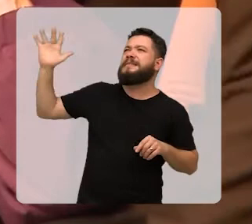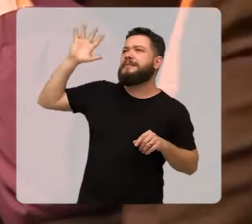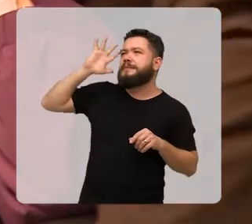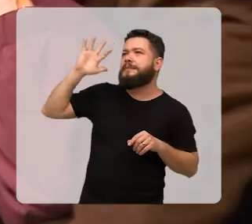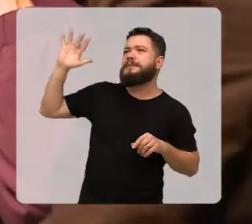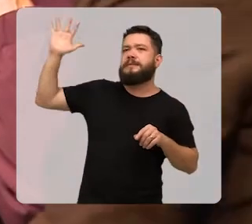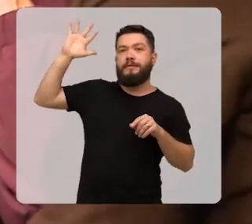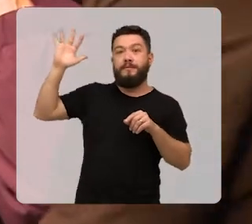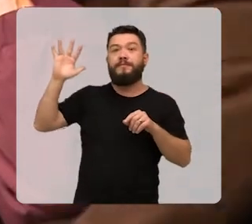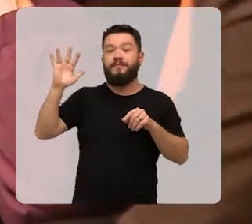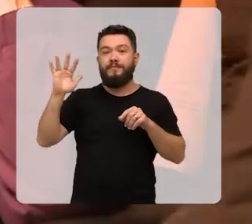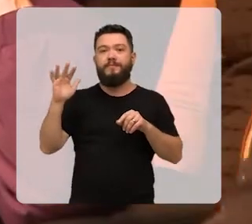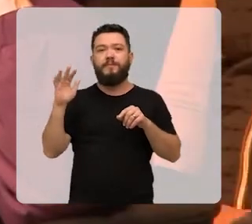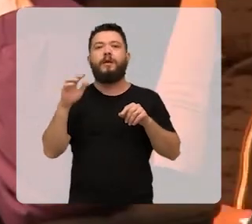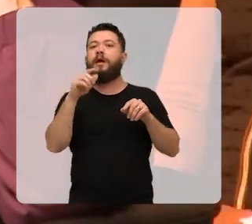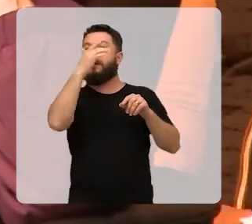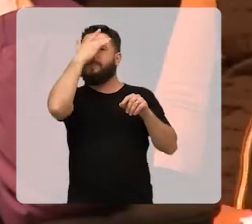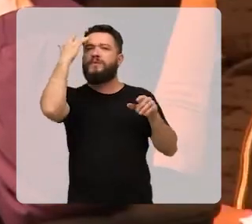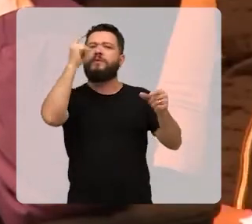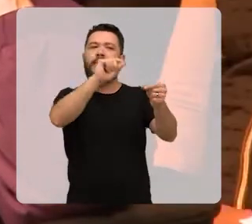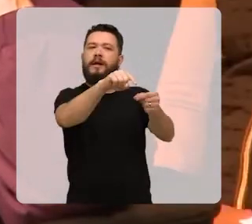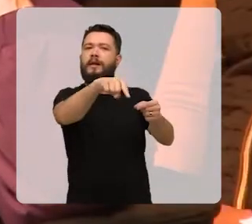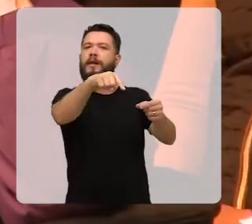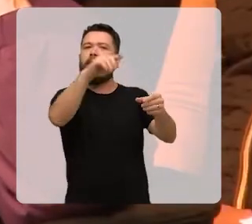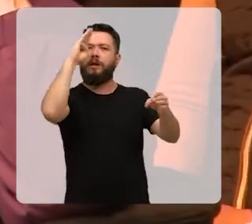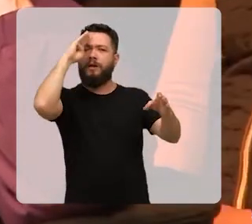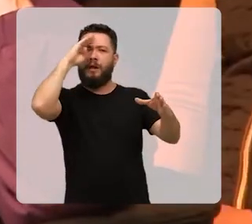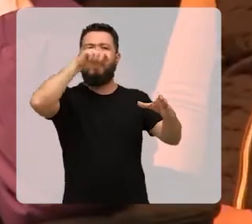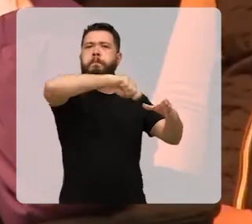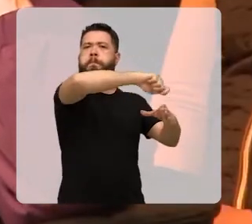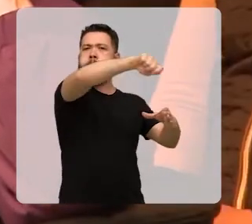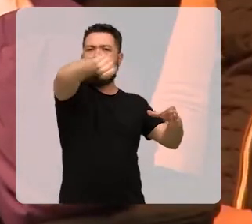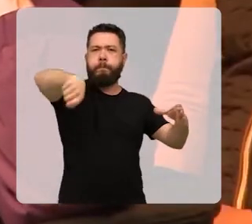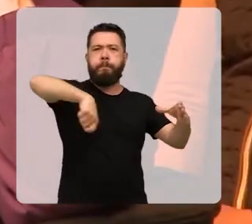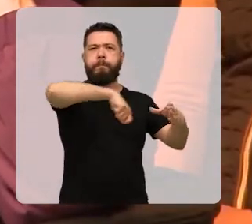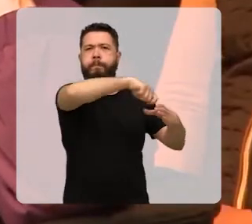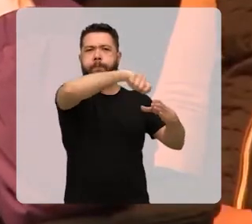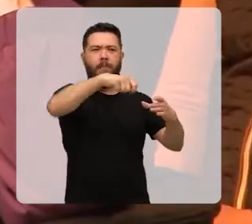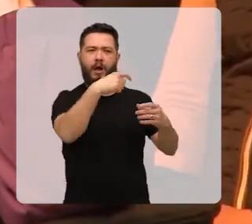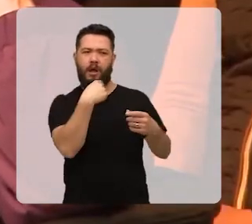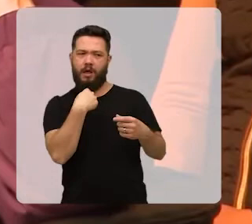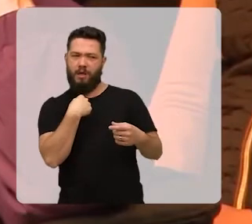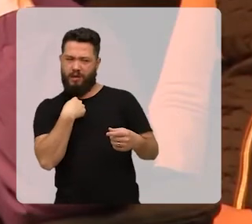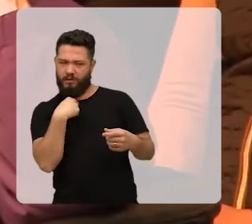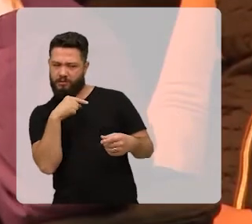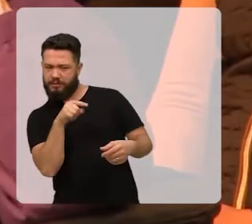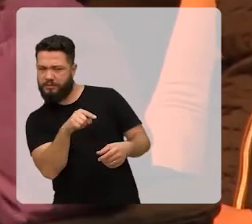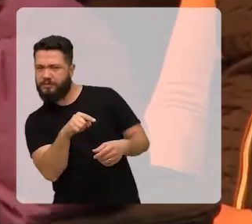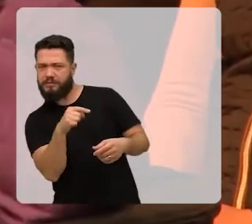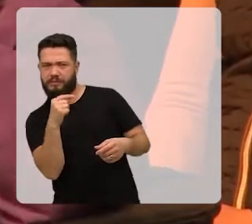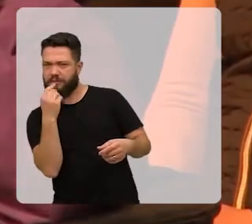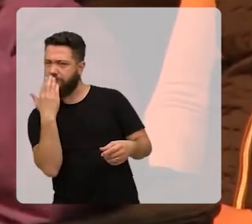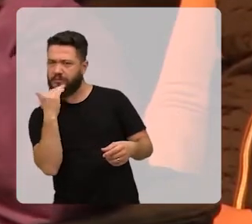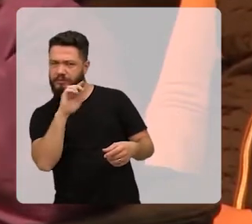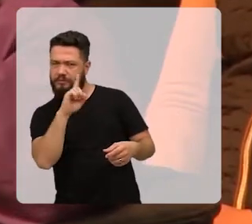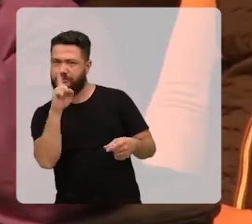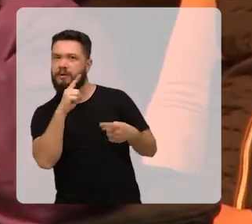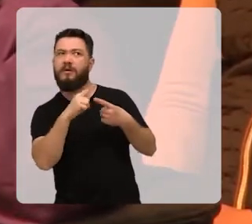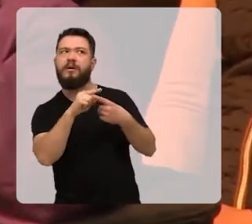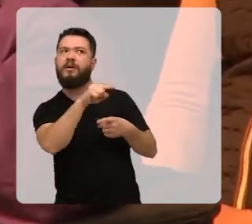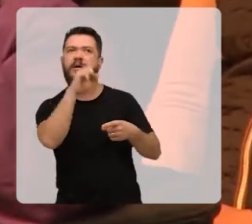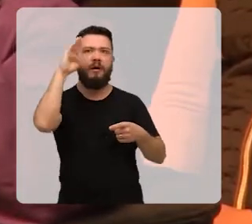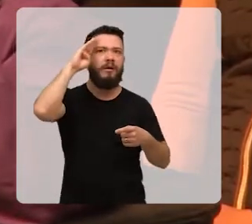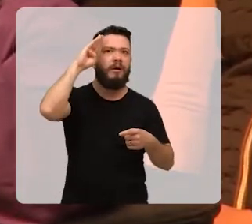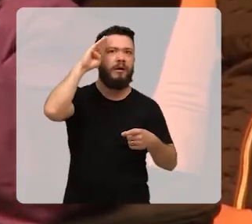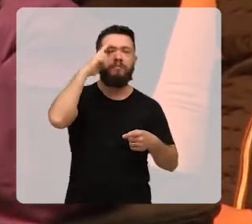calderão de michelhões, mas não comi por meio da maldade dos nazistas, pois a